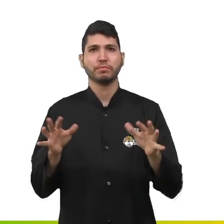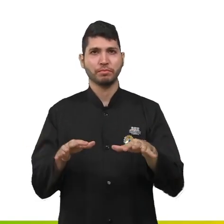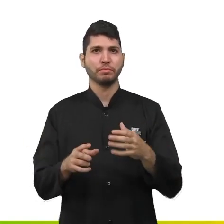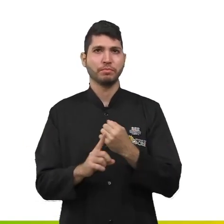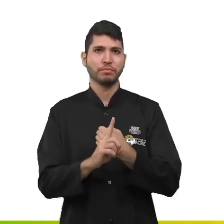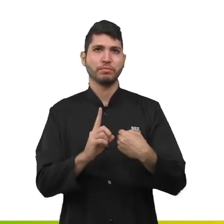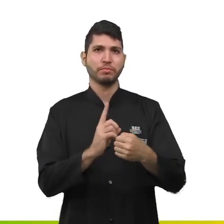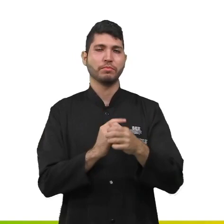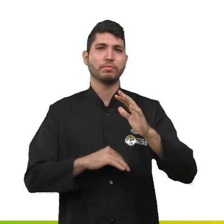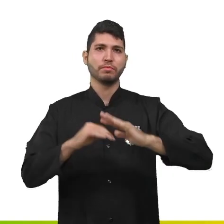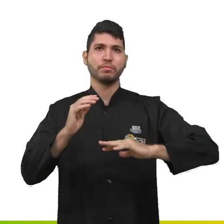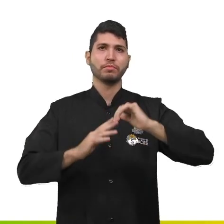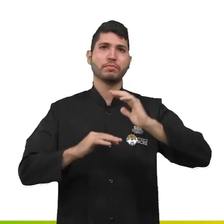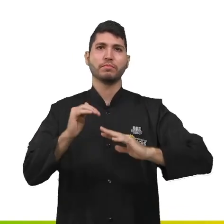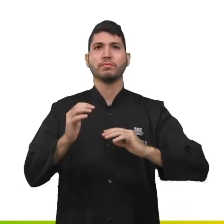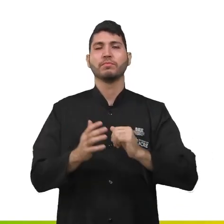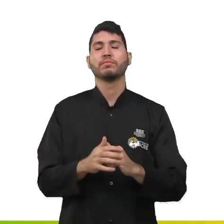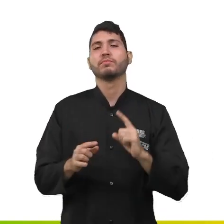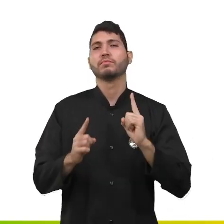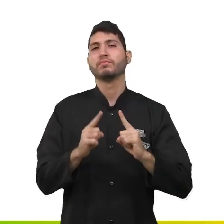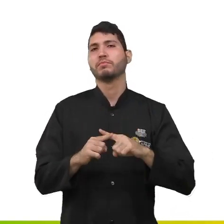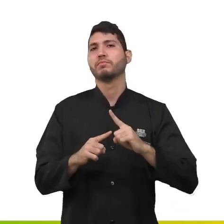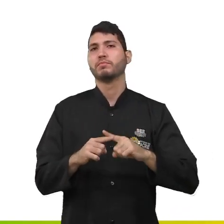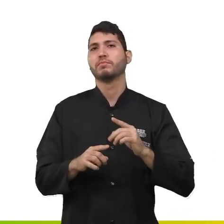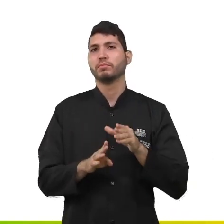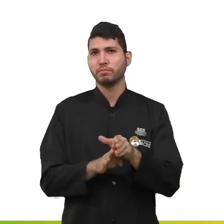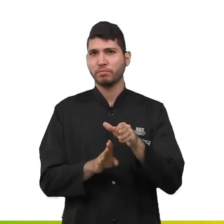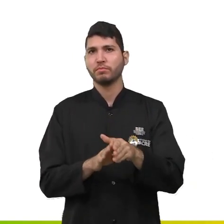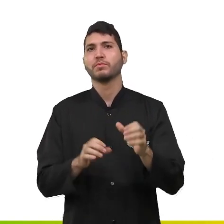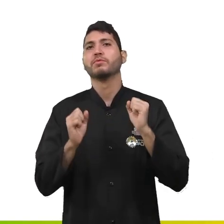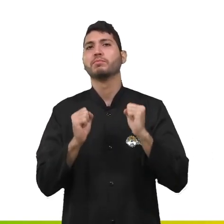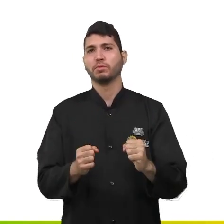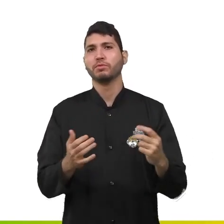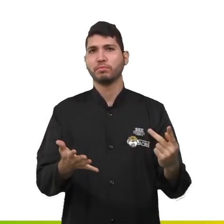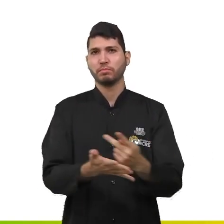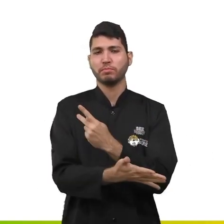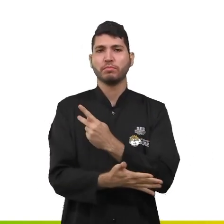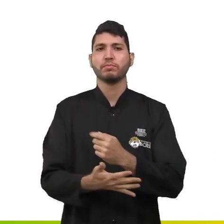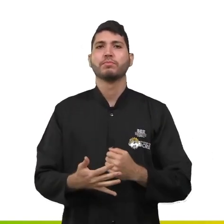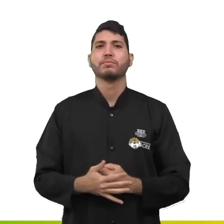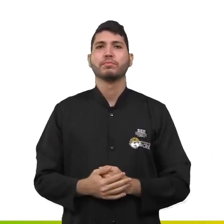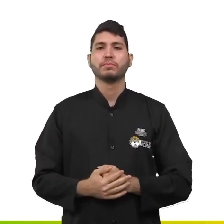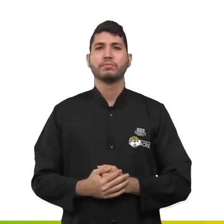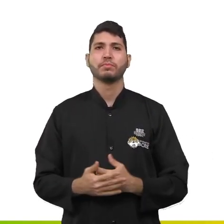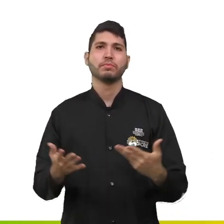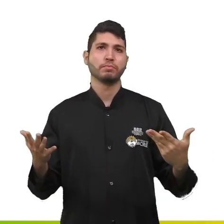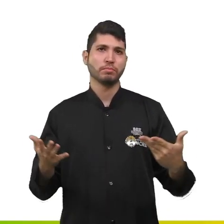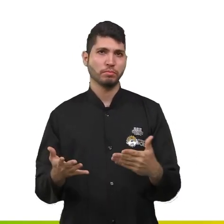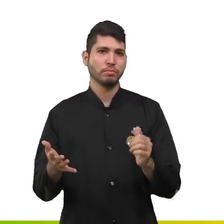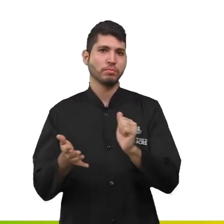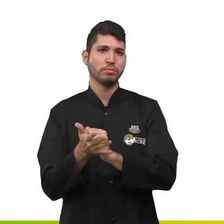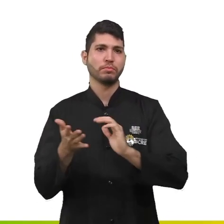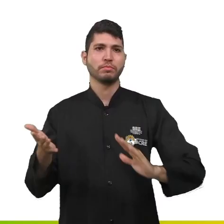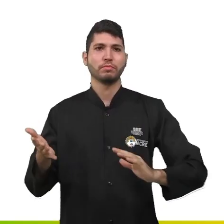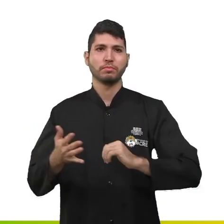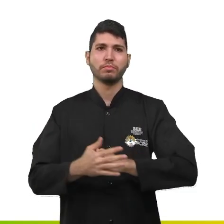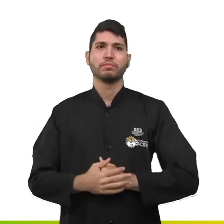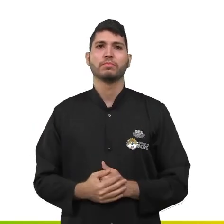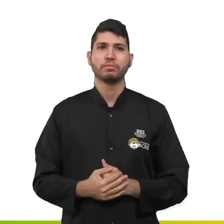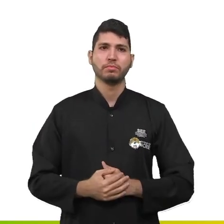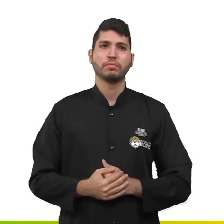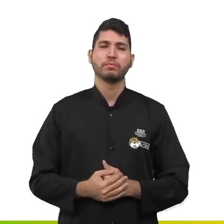e profissionalização, porque são direcionamentos do que pode acontecer. Tudo bem? Tudo bem. Agora sim, realmente, vamos fazer uma questão